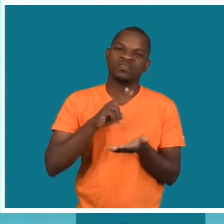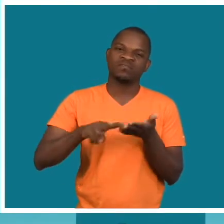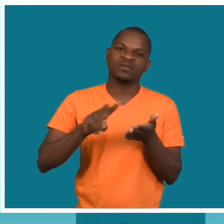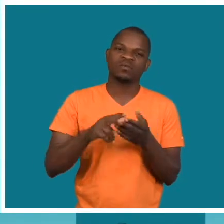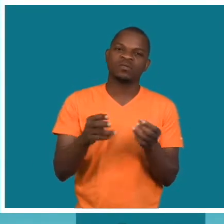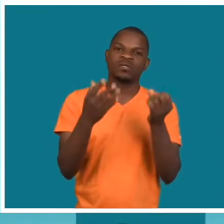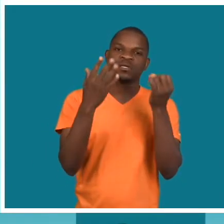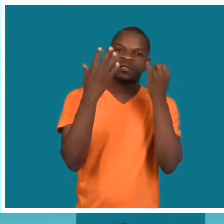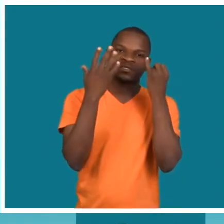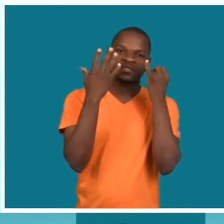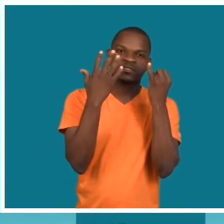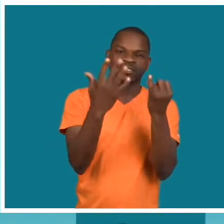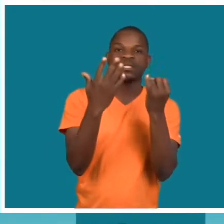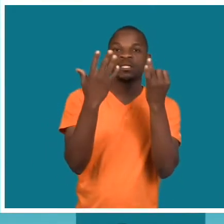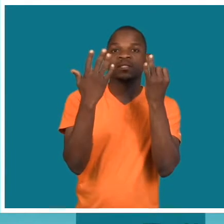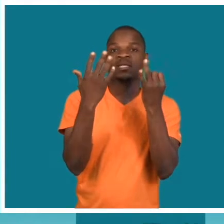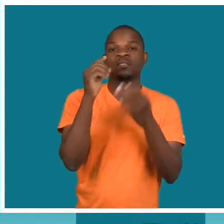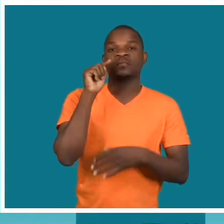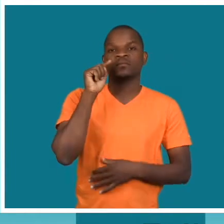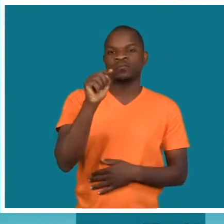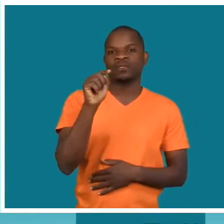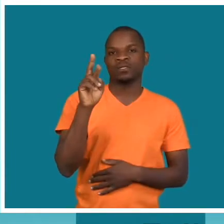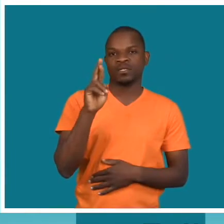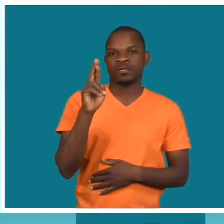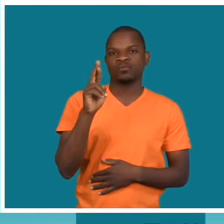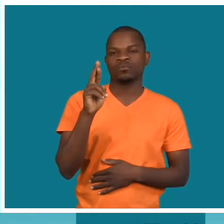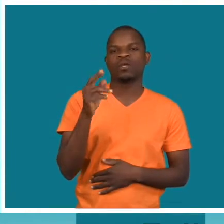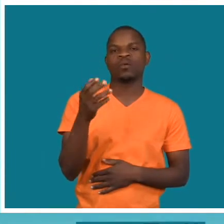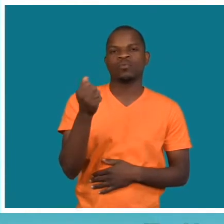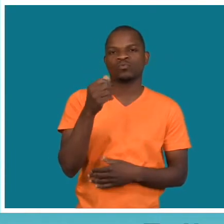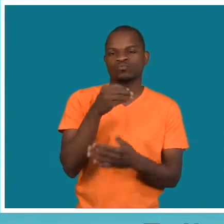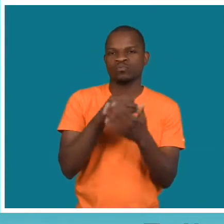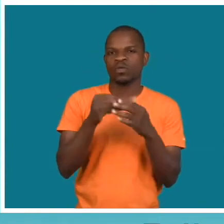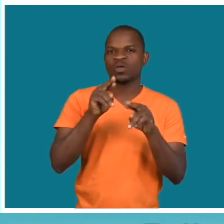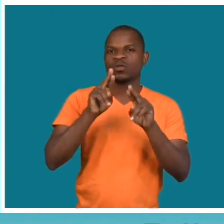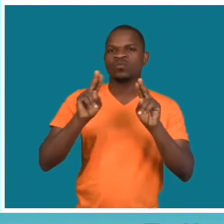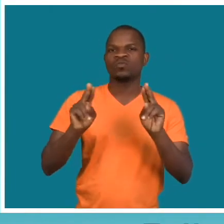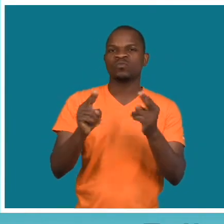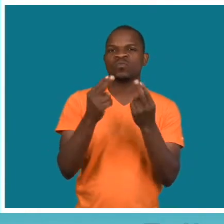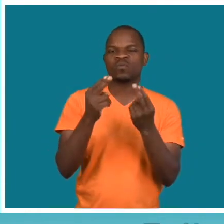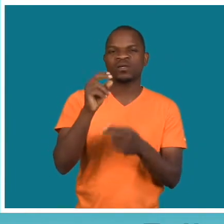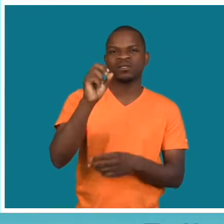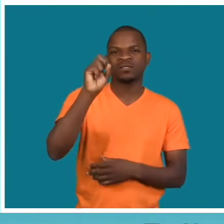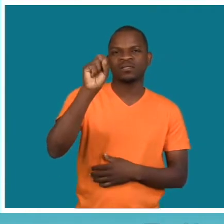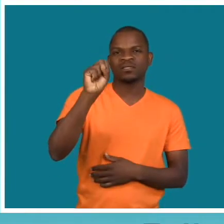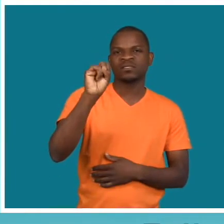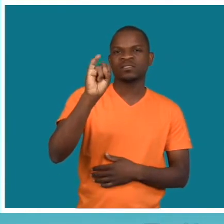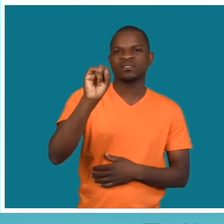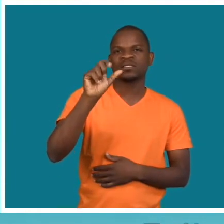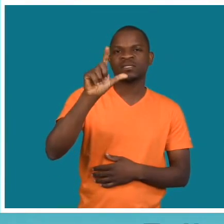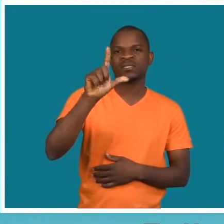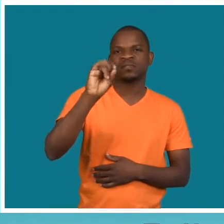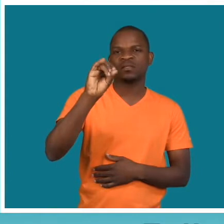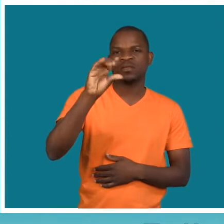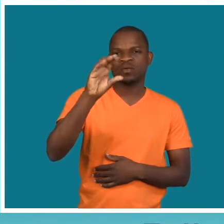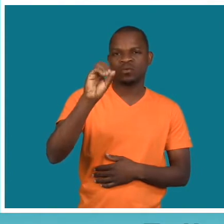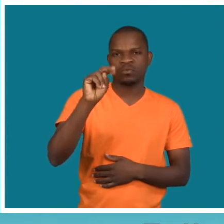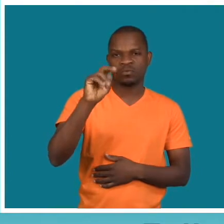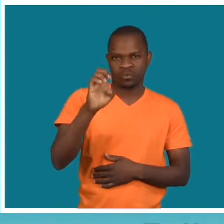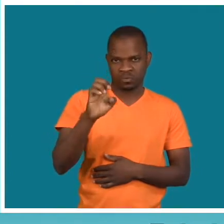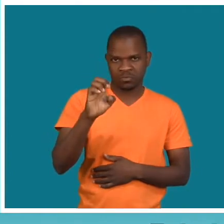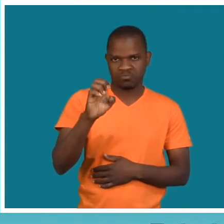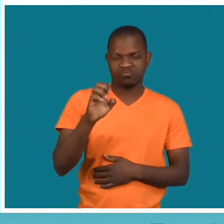que eu tinha que preparar 67 mil randes. Eles iam dar novos silicones, porque os silicones são fundamentais. Conforme eu estava a explicar,